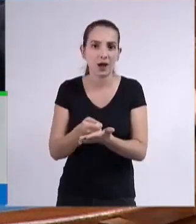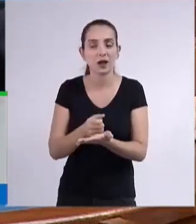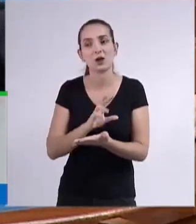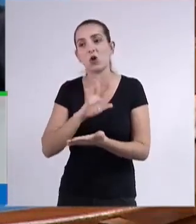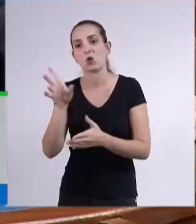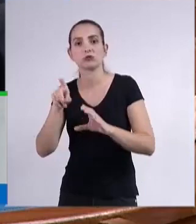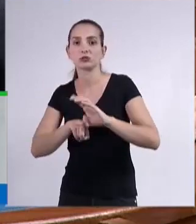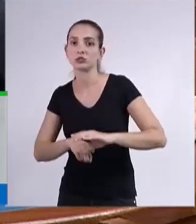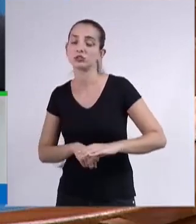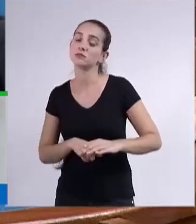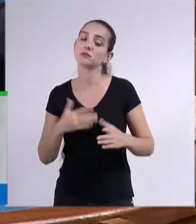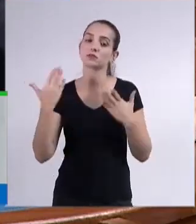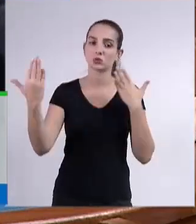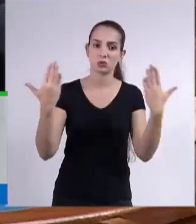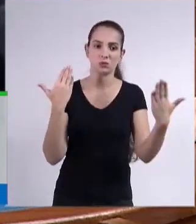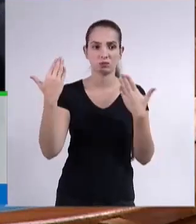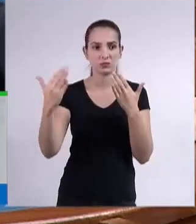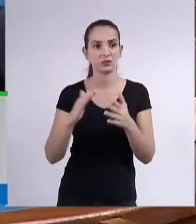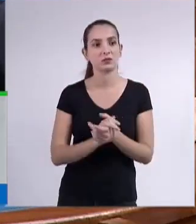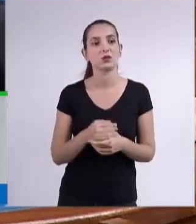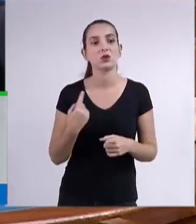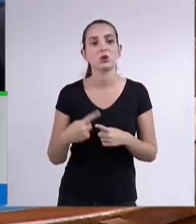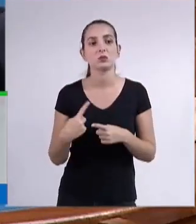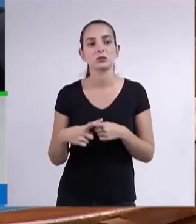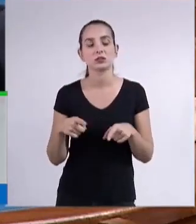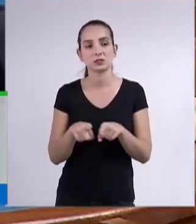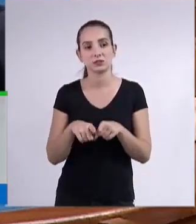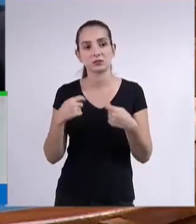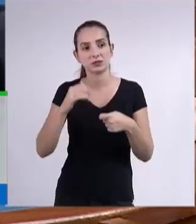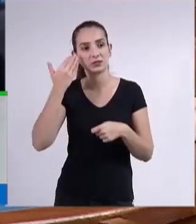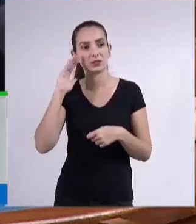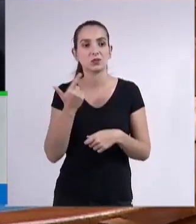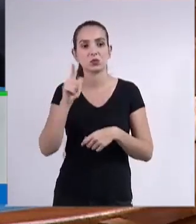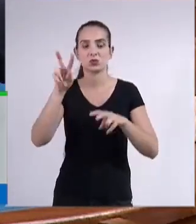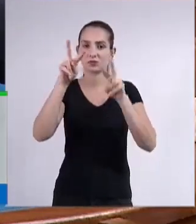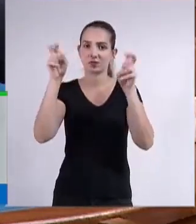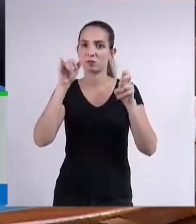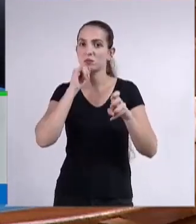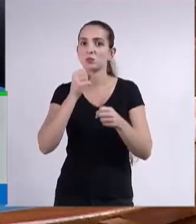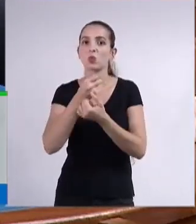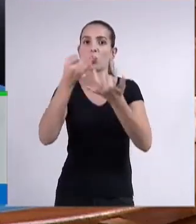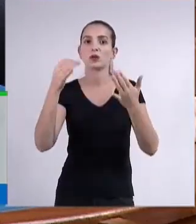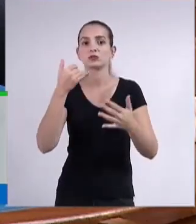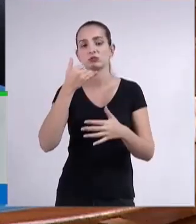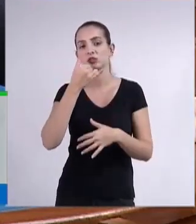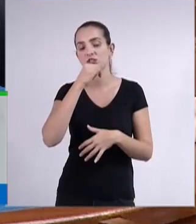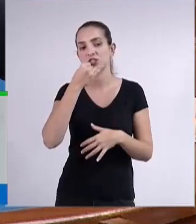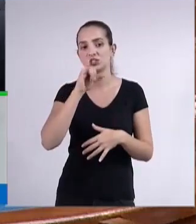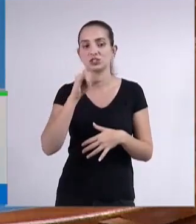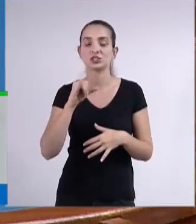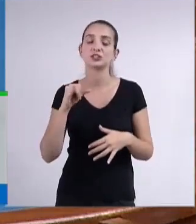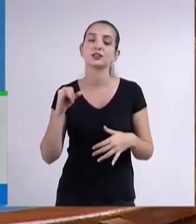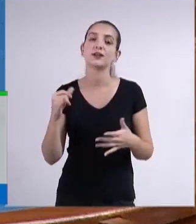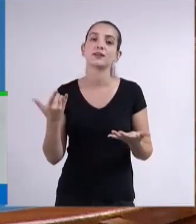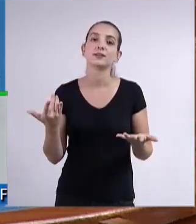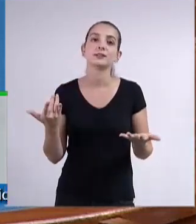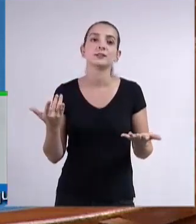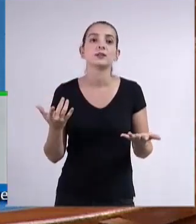perdem na própria rede, que é outra questão que nós temos que entender, né? E pelos gatos.